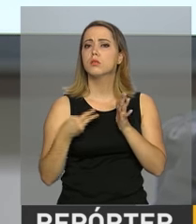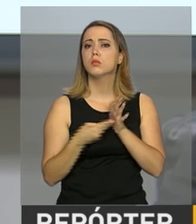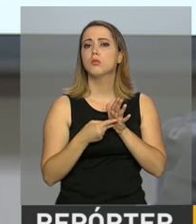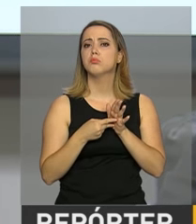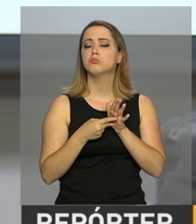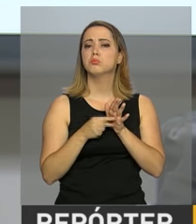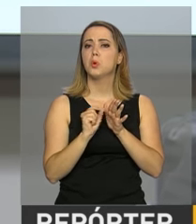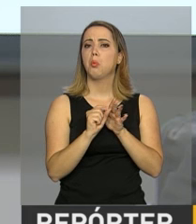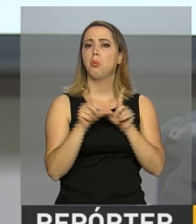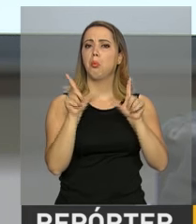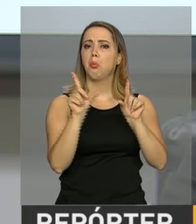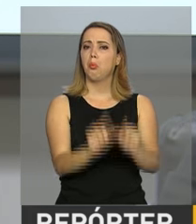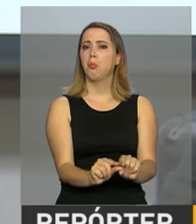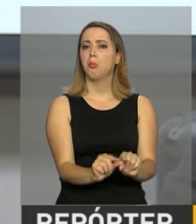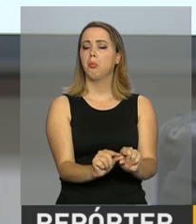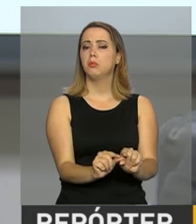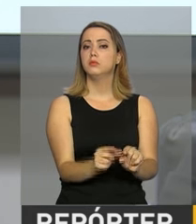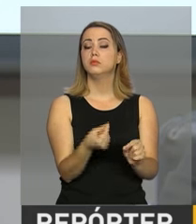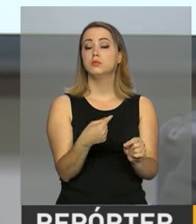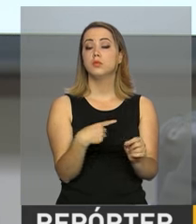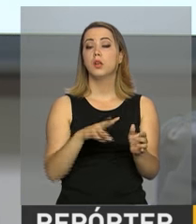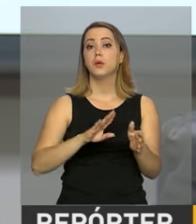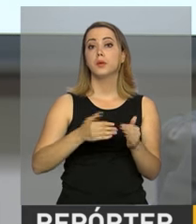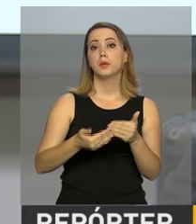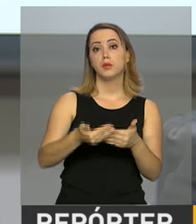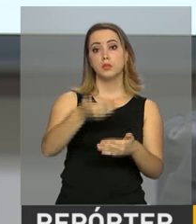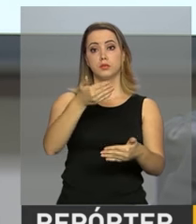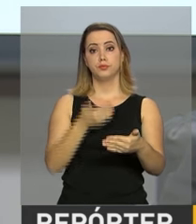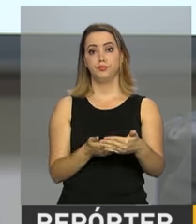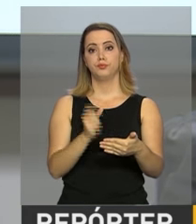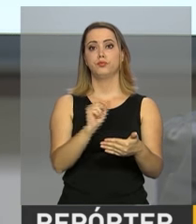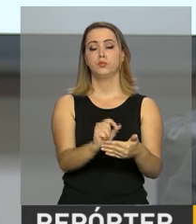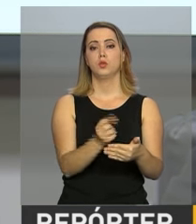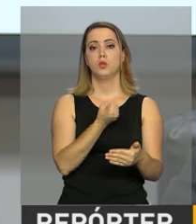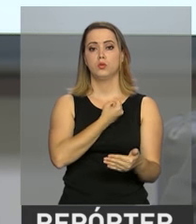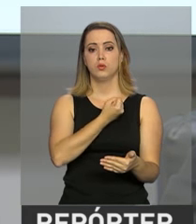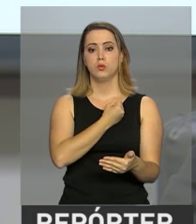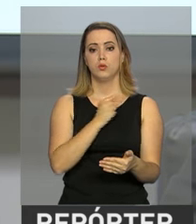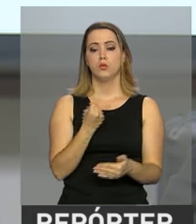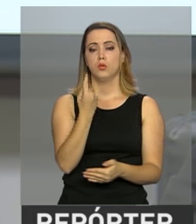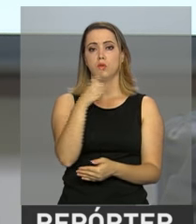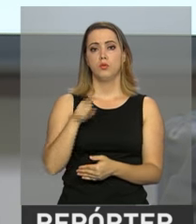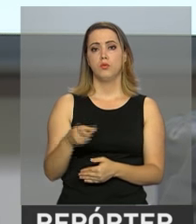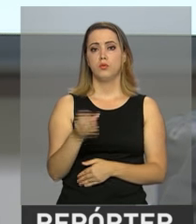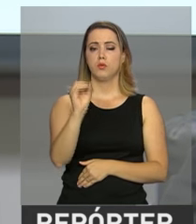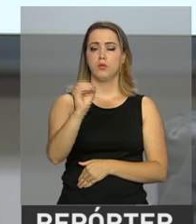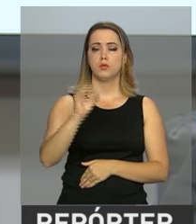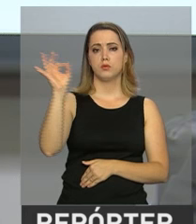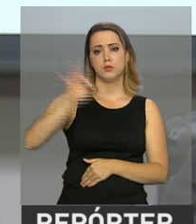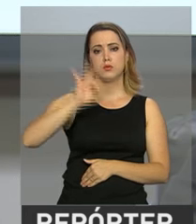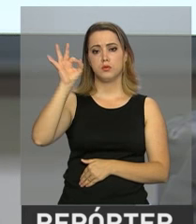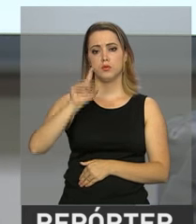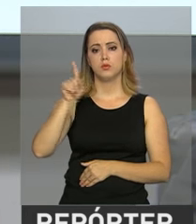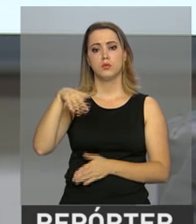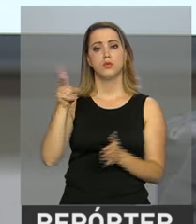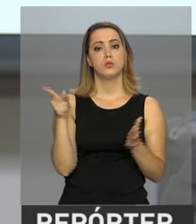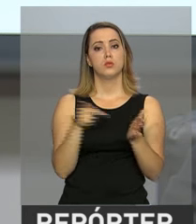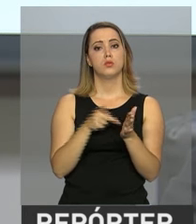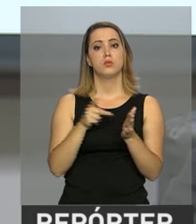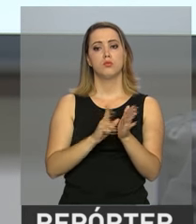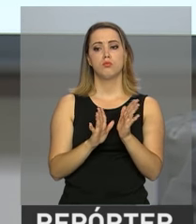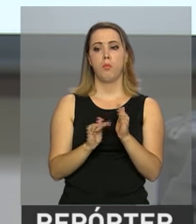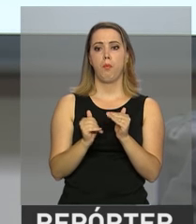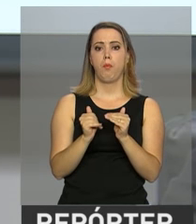de mediocridade, se quiser. Mas o que está por trás desse número de 1,0%, na verdade, é um